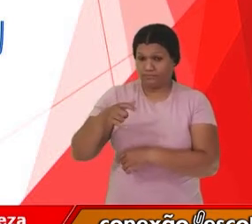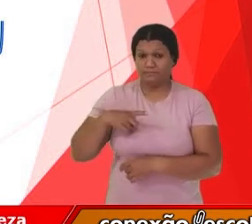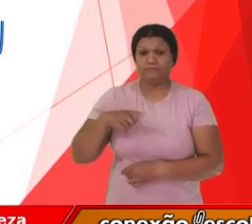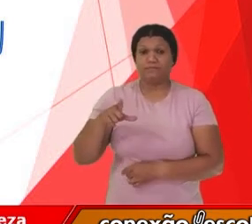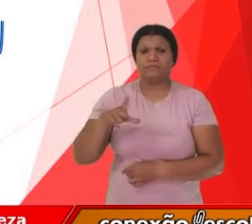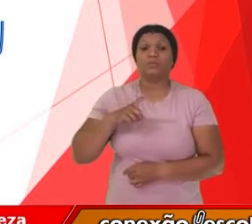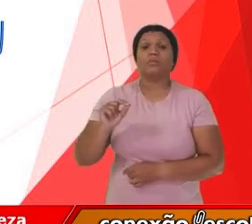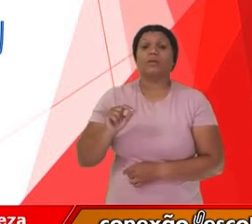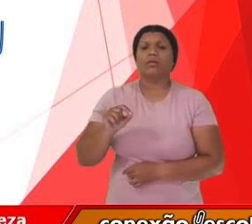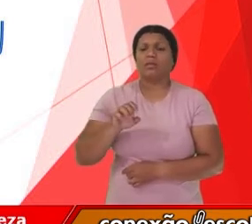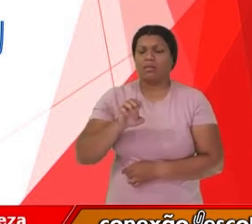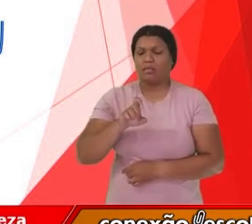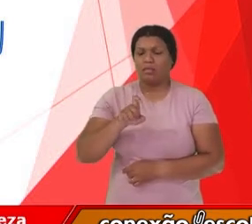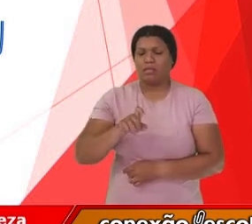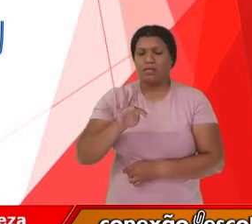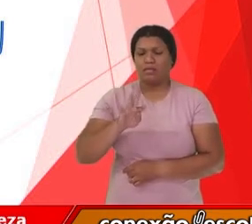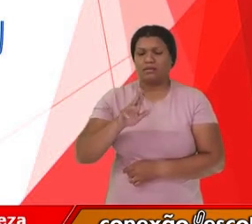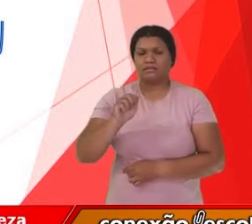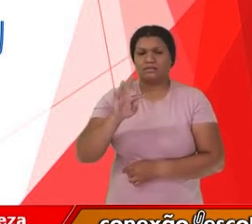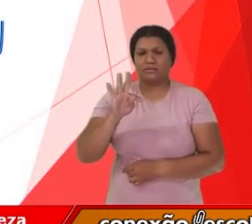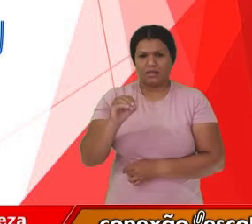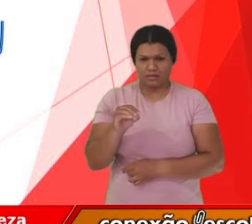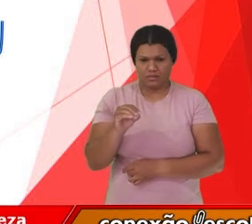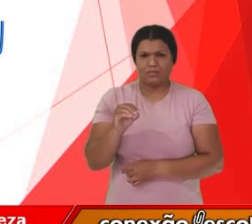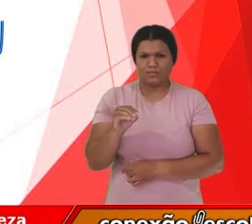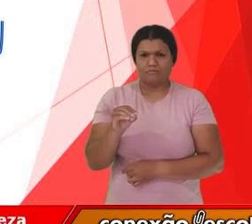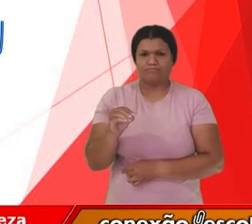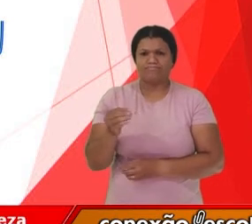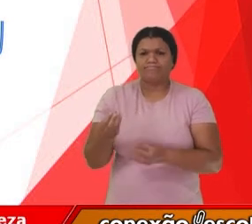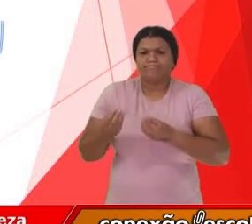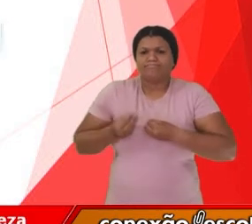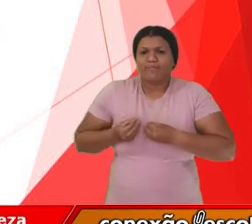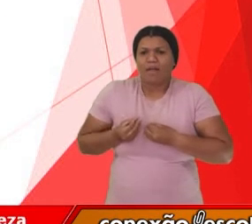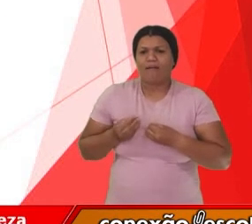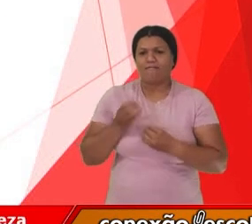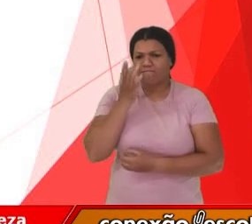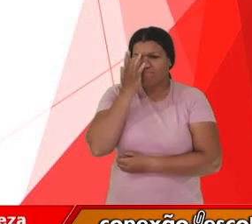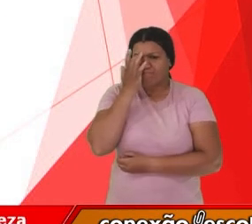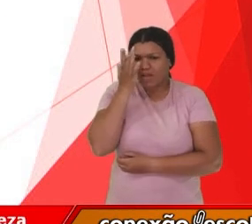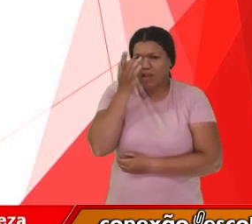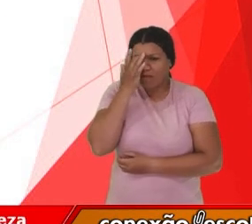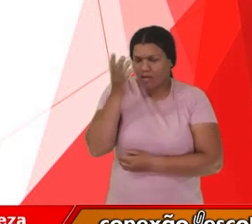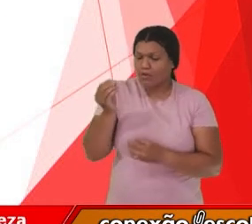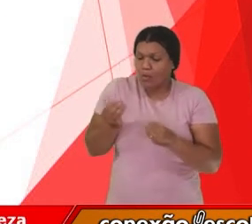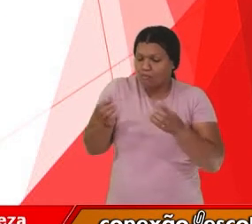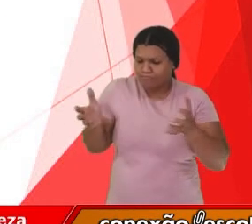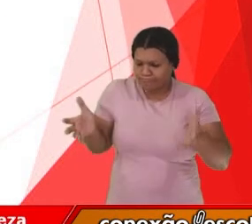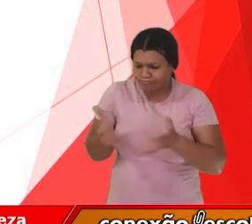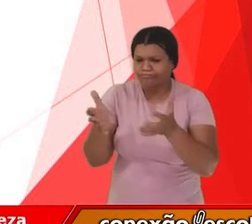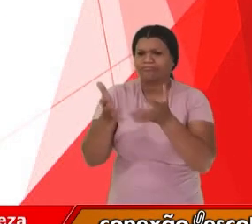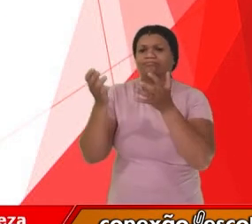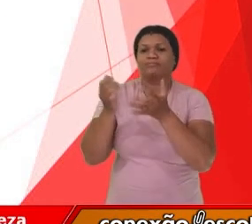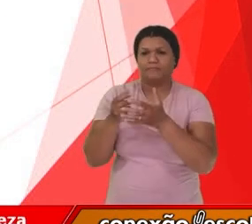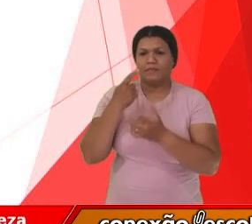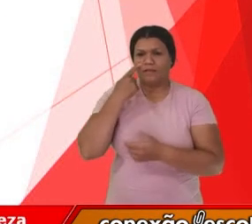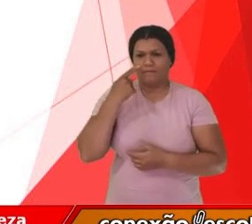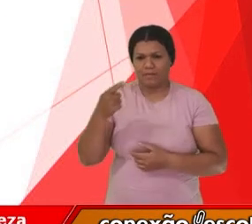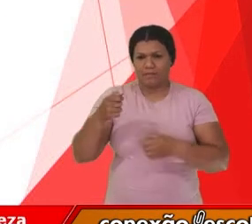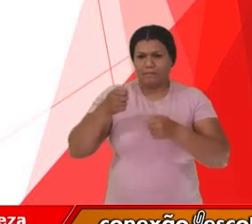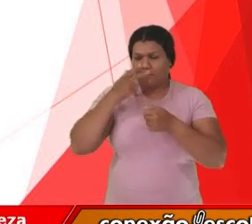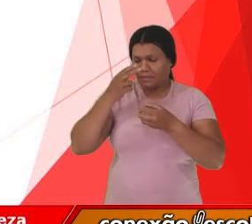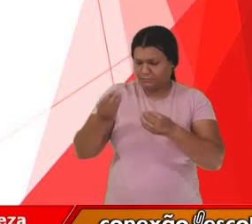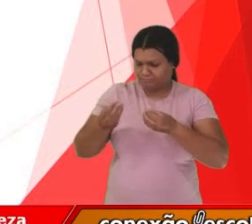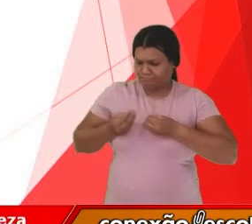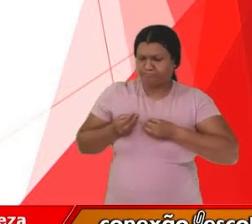vai facilitar esse processo da realização dos impulsos nervosos. Os impulsos nervosos, como eu já tinha dito